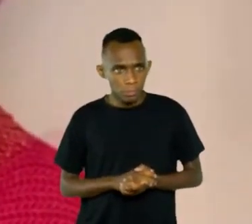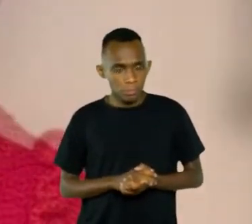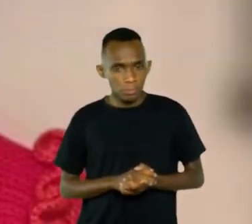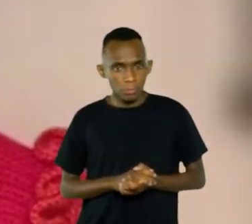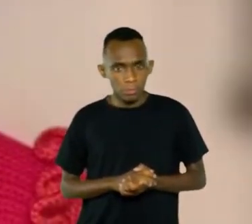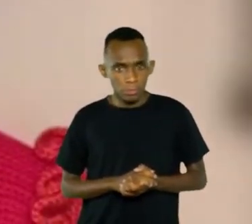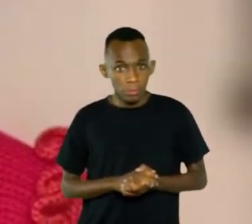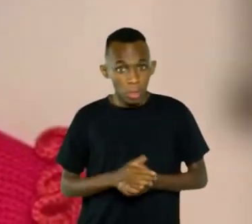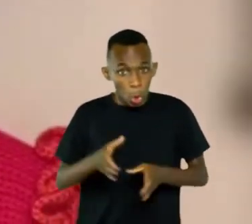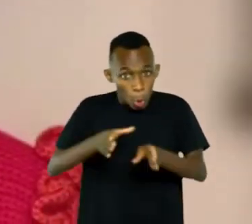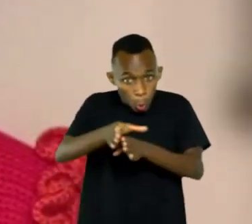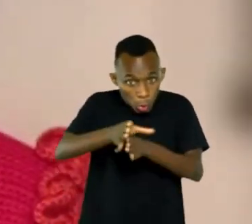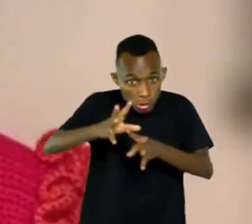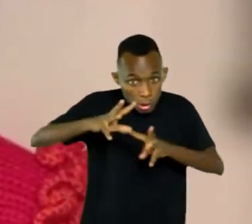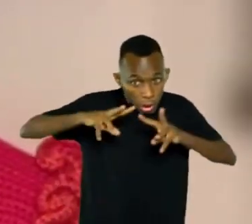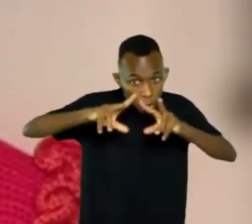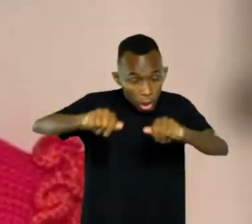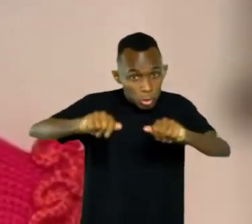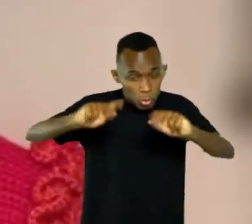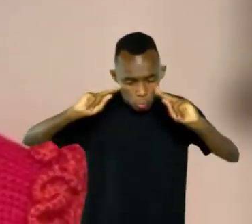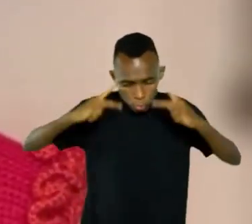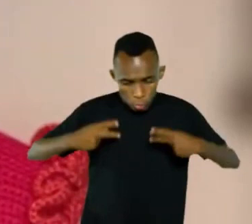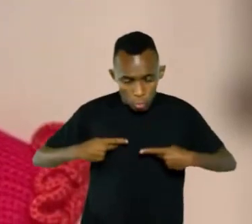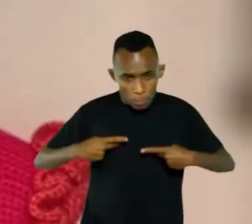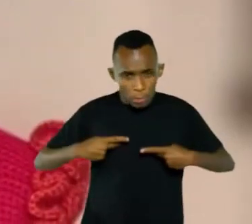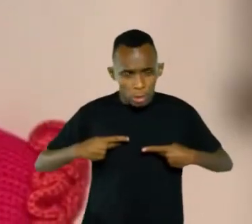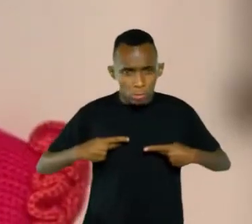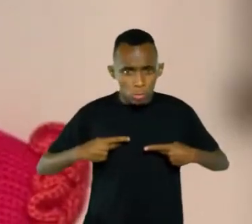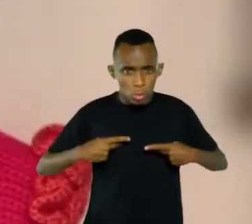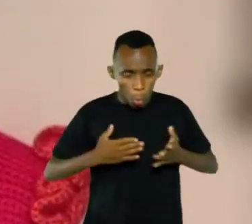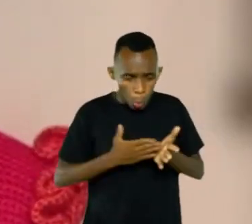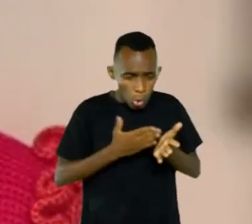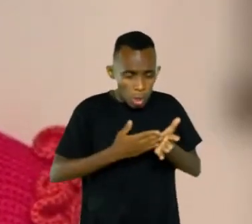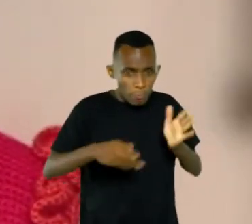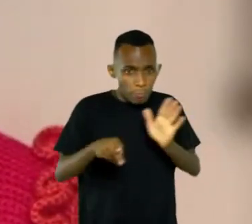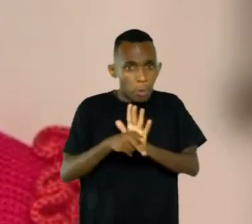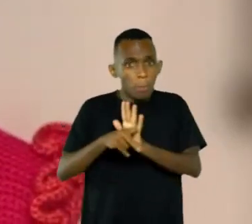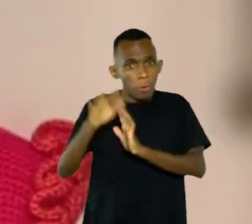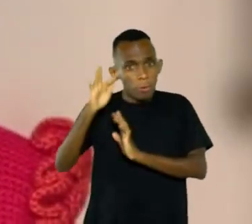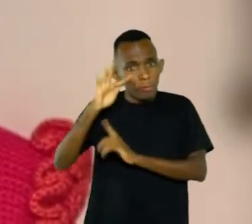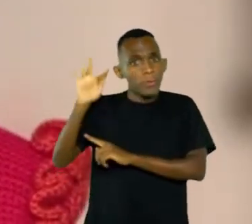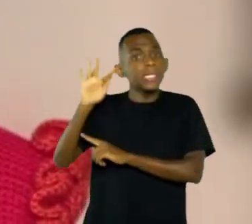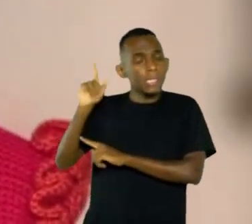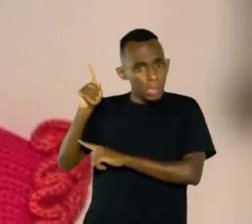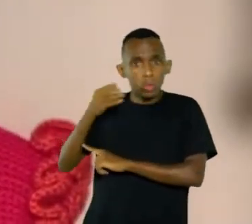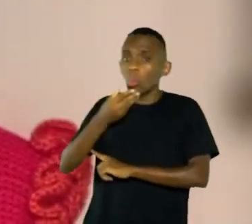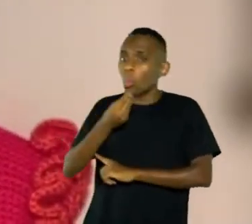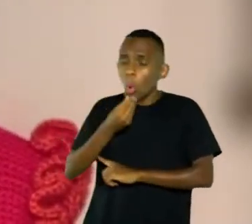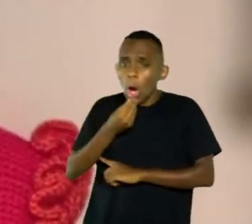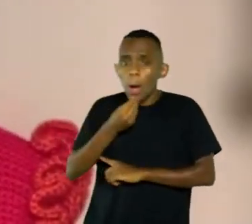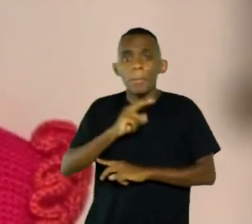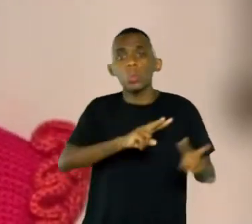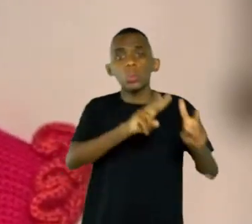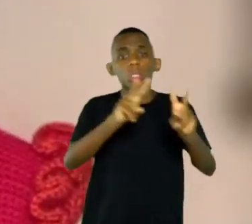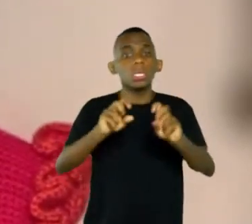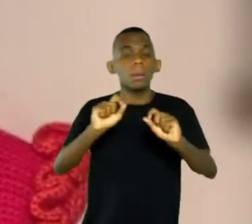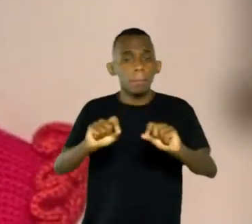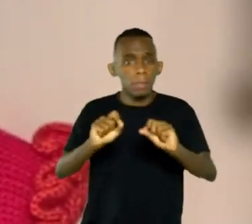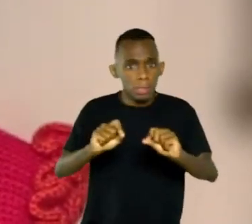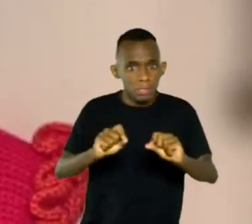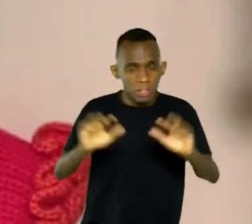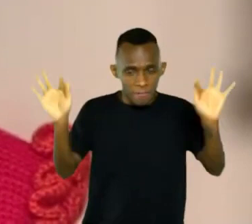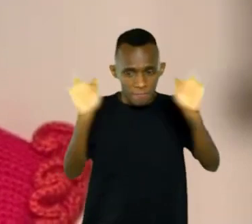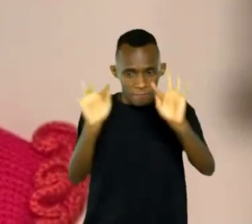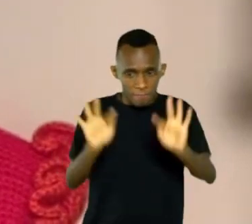Recomendo a todo ser humano um pequeno livro do filósofo francês André Comte Sponville, cujo título é A